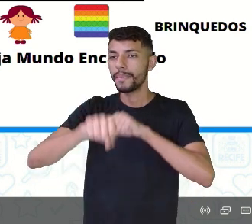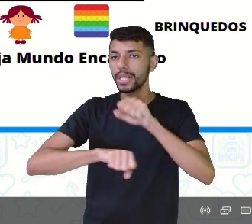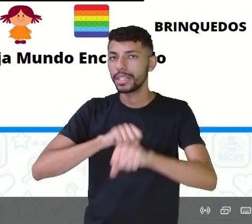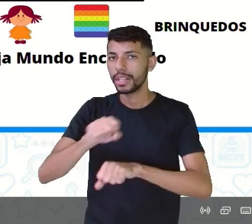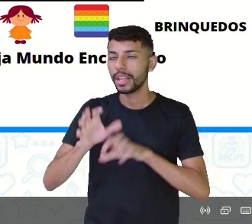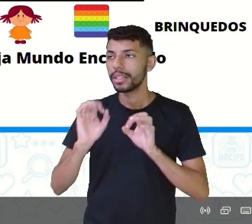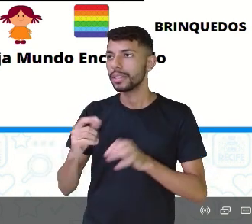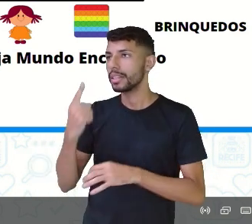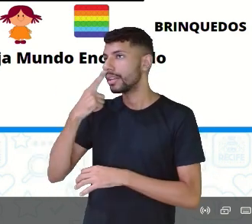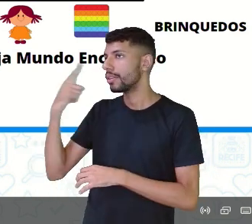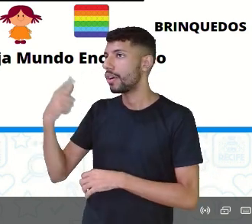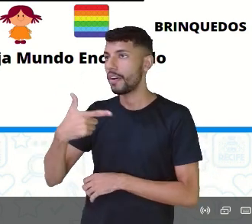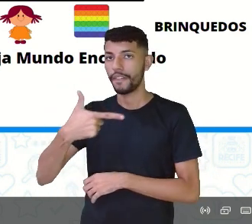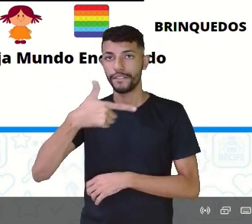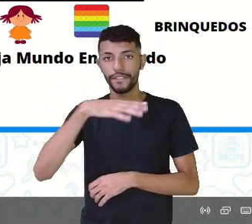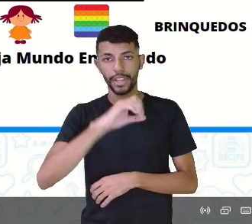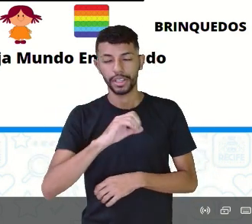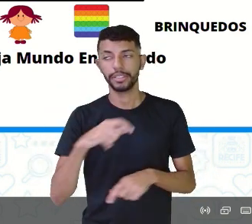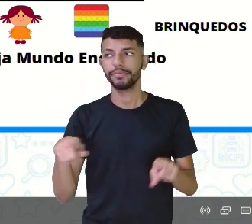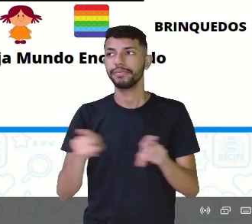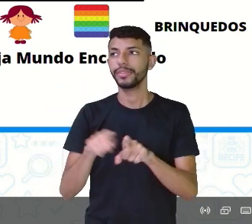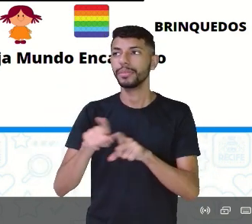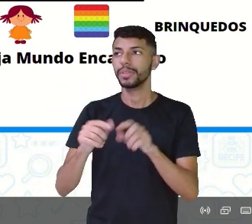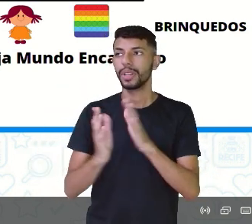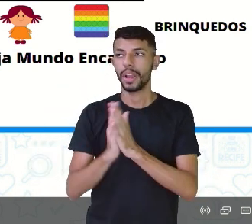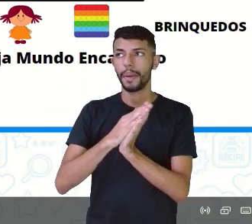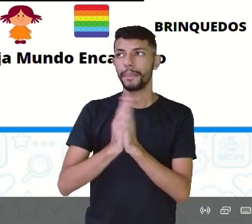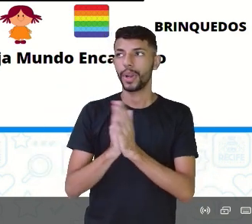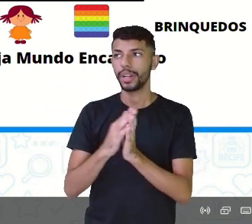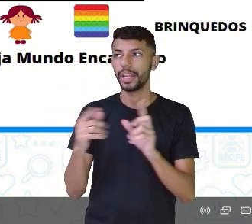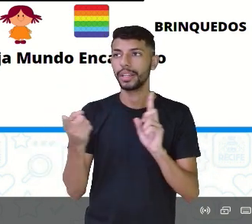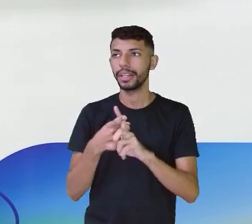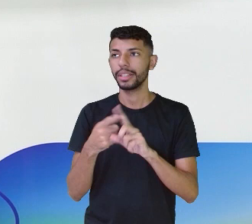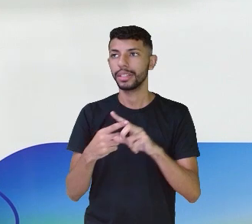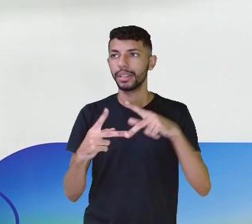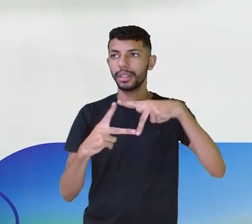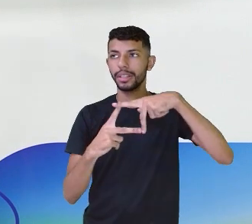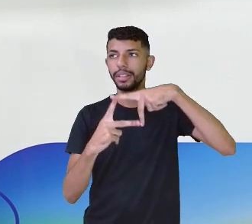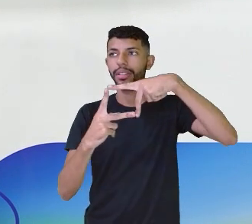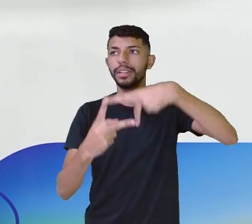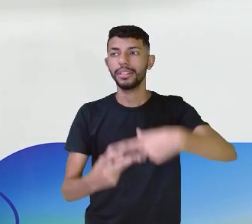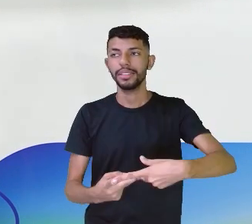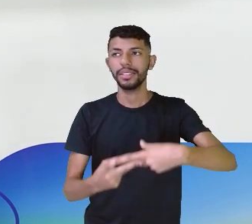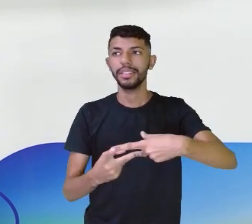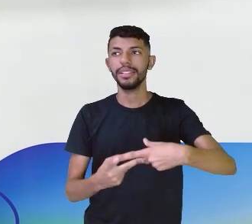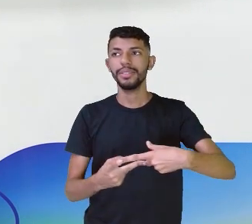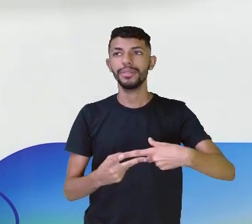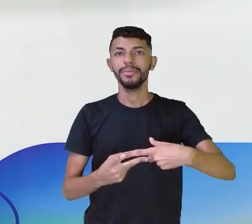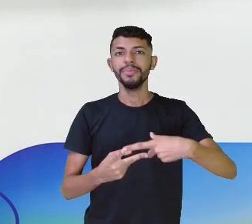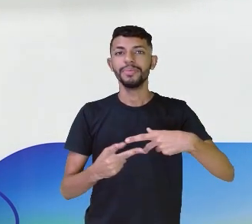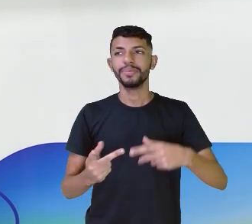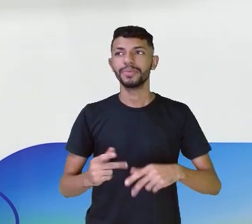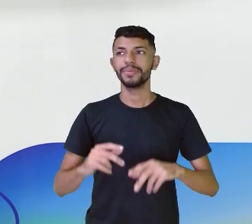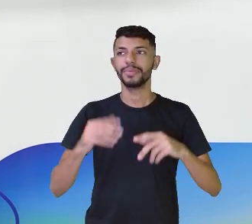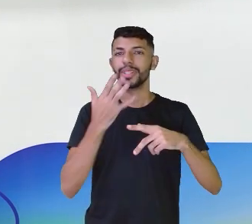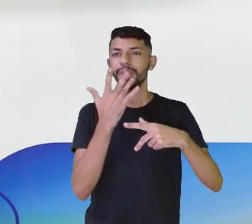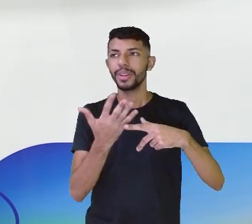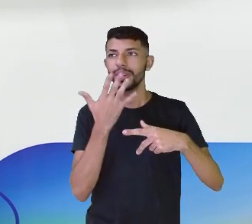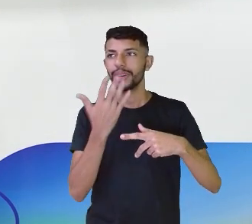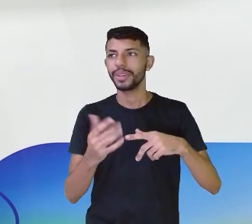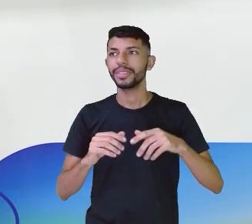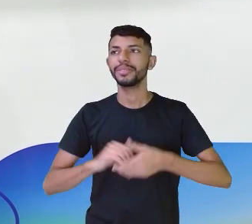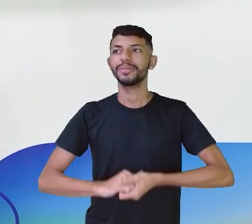ali. Tenho a minha boneca e tenho o meu pop-it. É assim que se fala, gente, pop-it. Eu acho que se